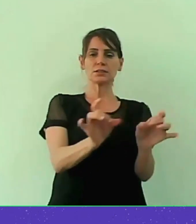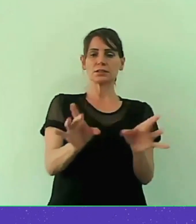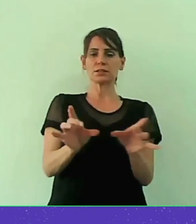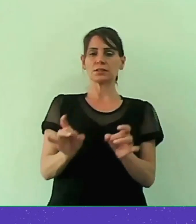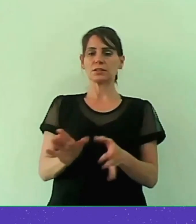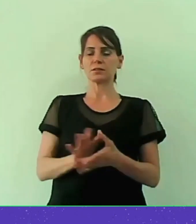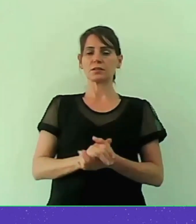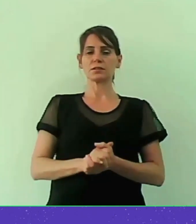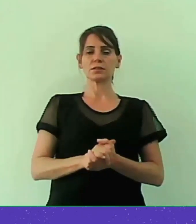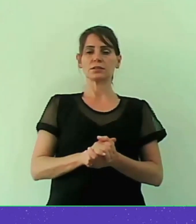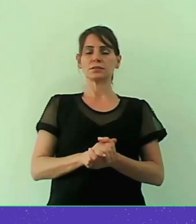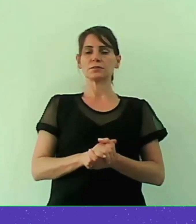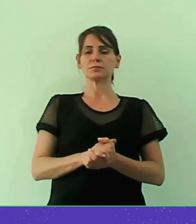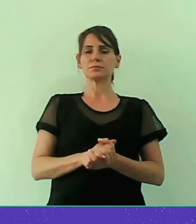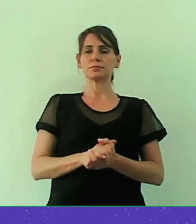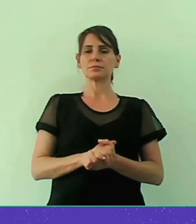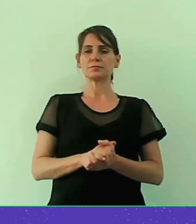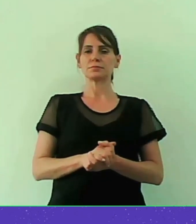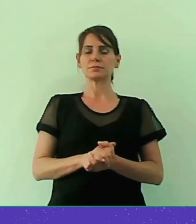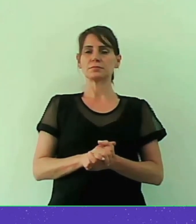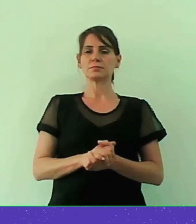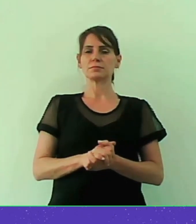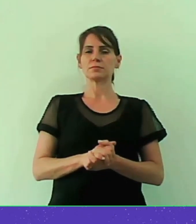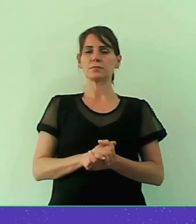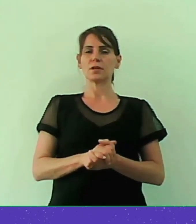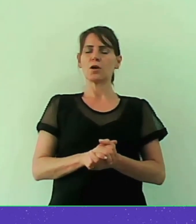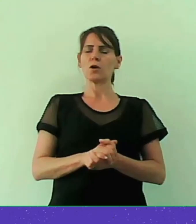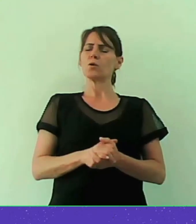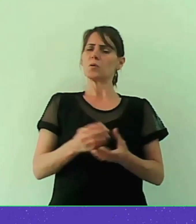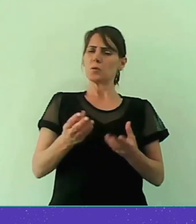ferramenta de muita eficácia.